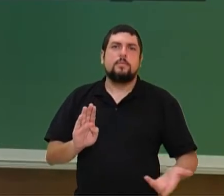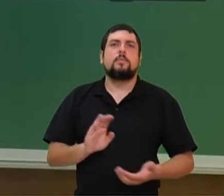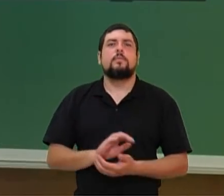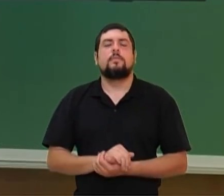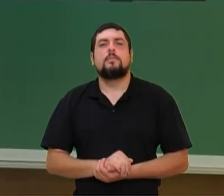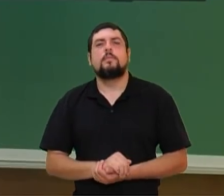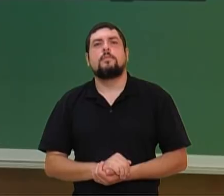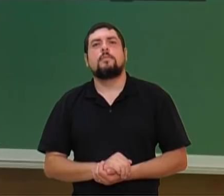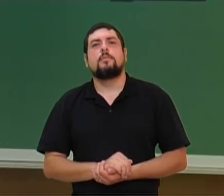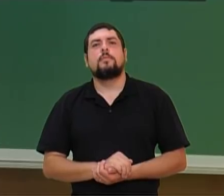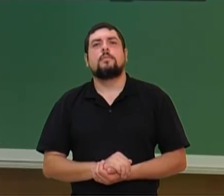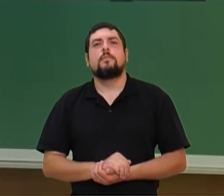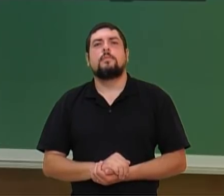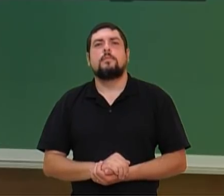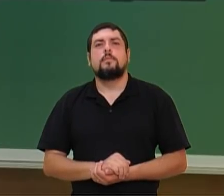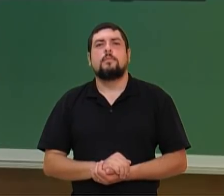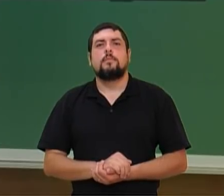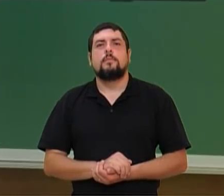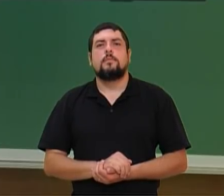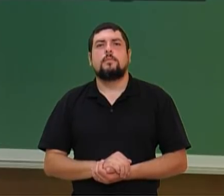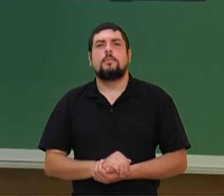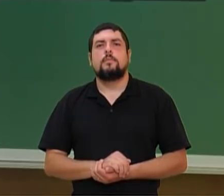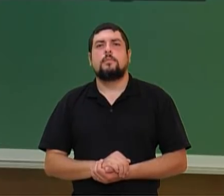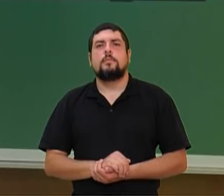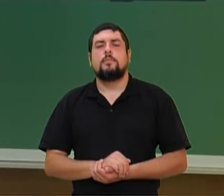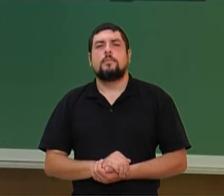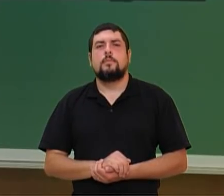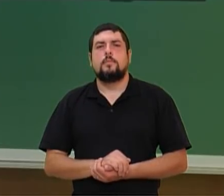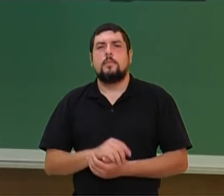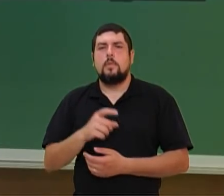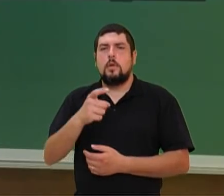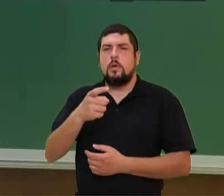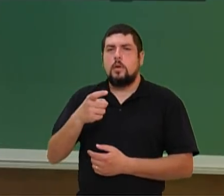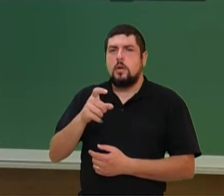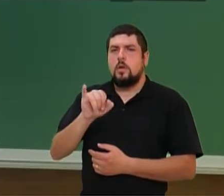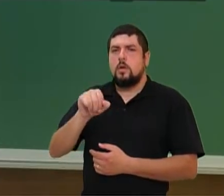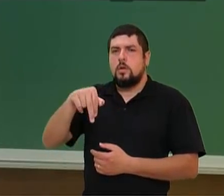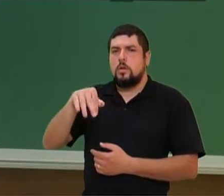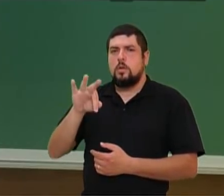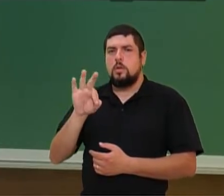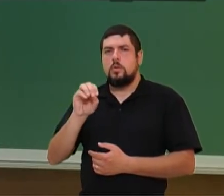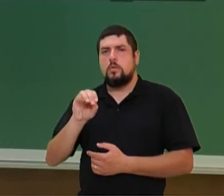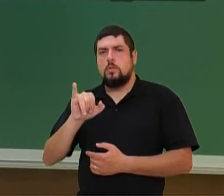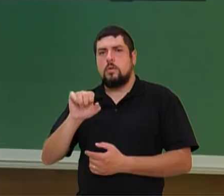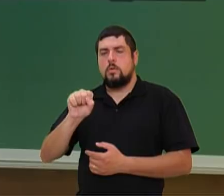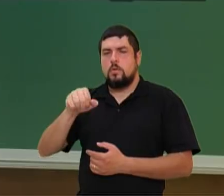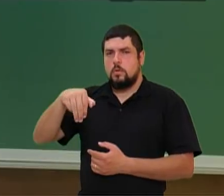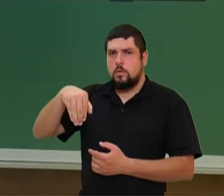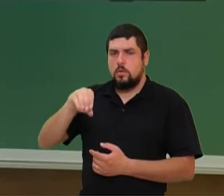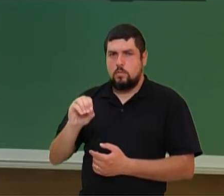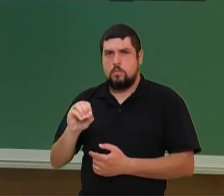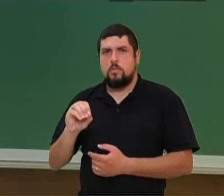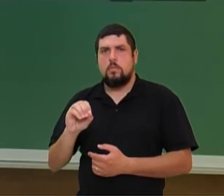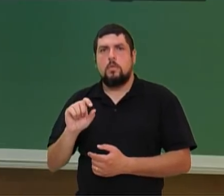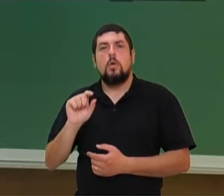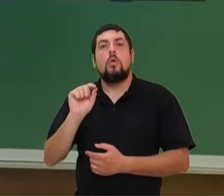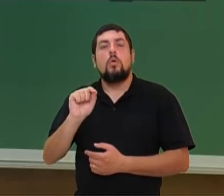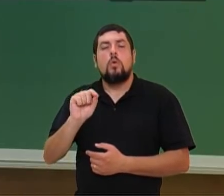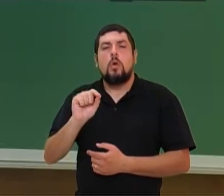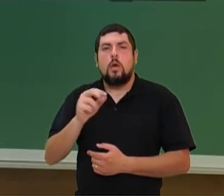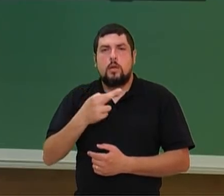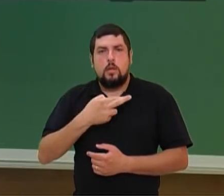alternativa correta. Bom? Shintoísmo seria a religião meio que quase oficial do